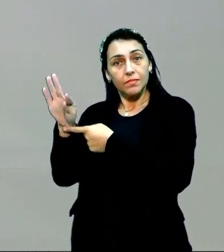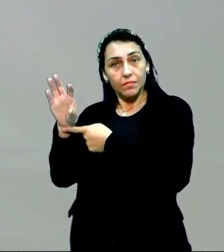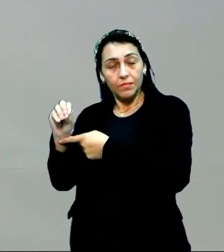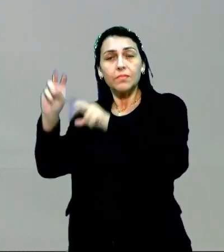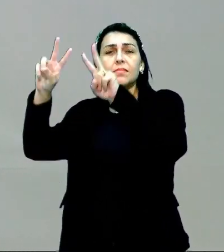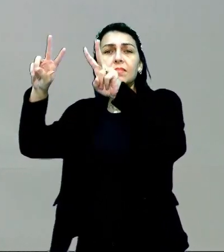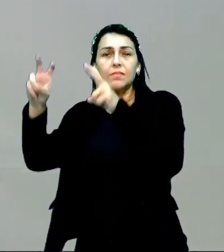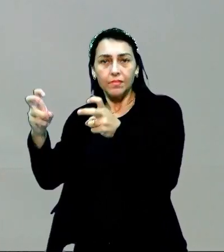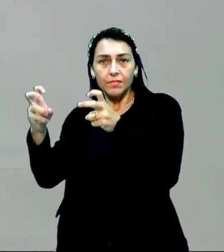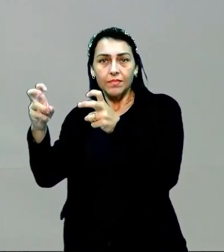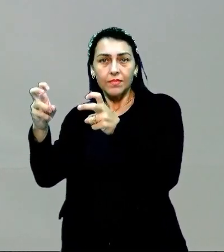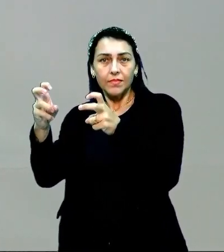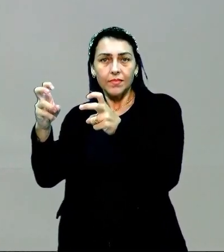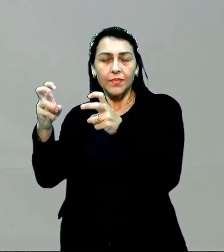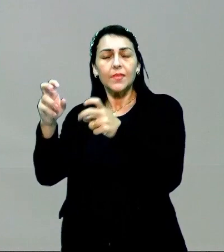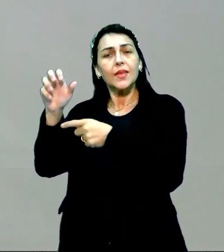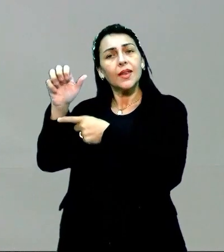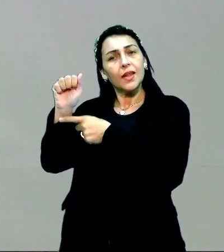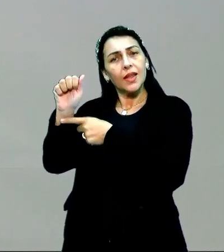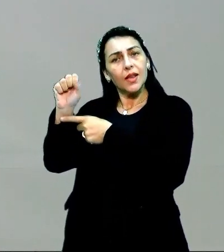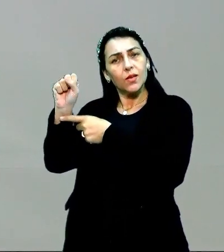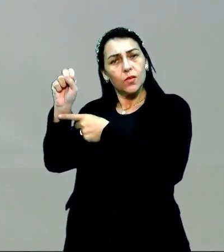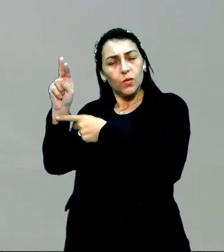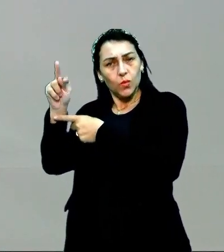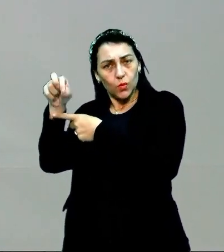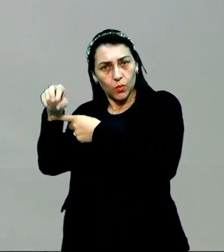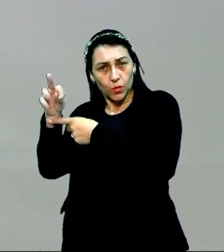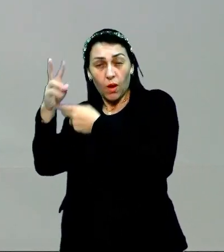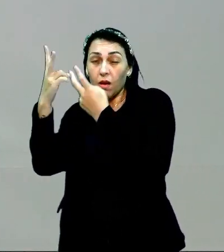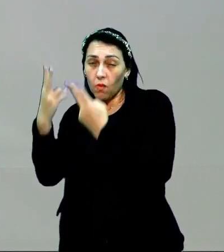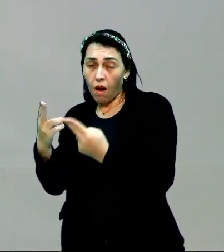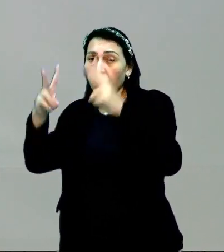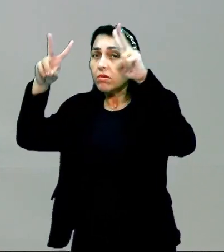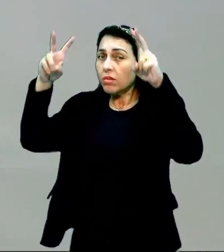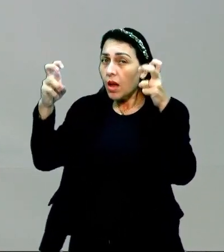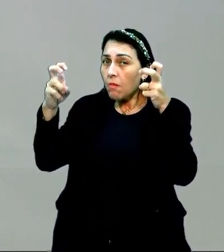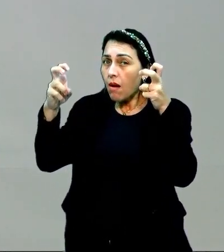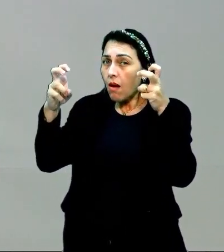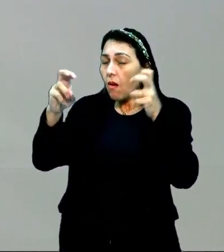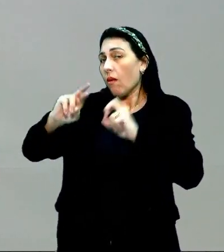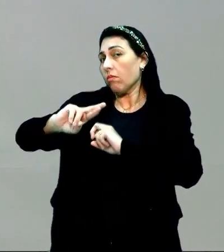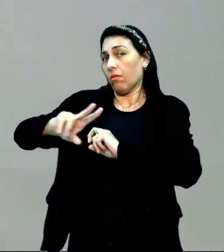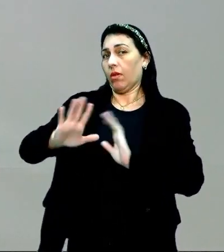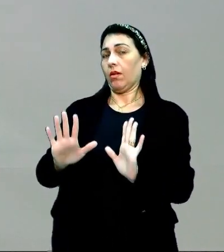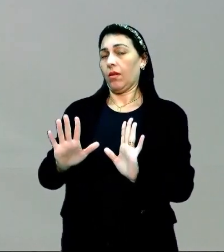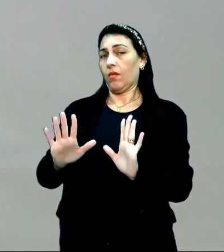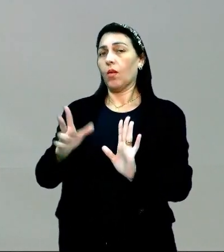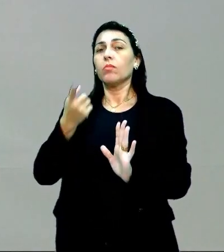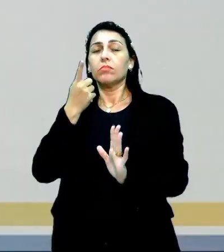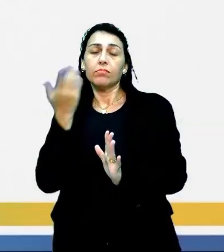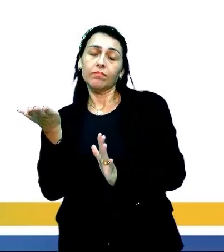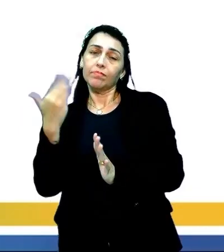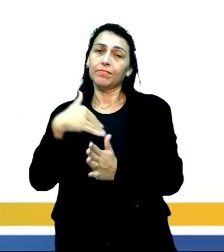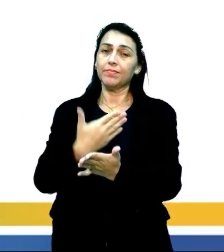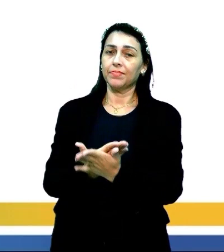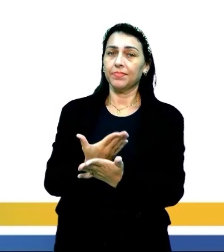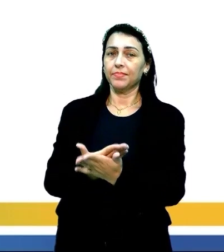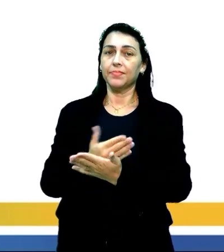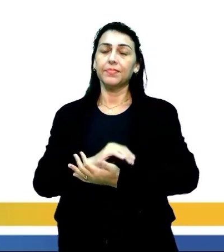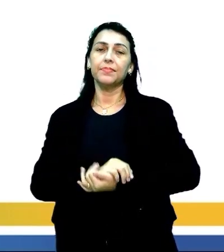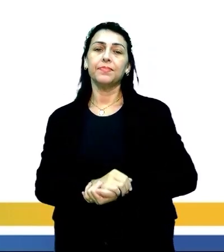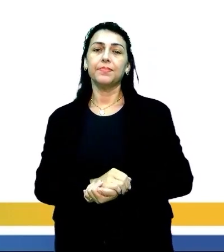e tema. Será que assunto é a mesma coisa que tema ou não? Vamos à nossa aula.